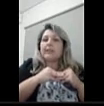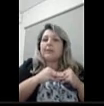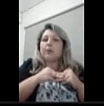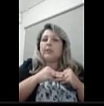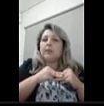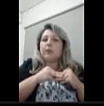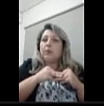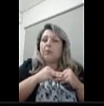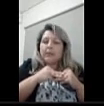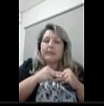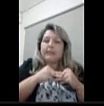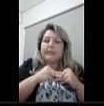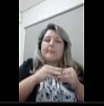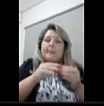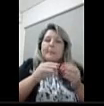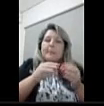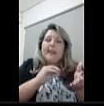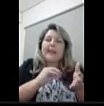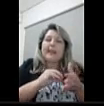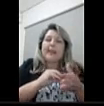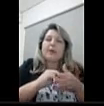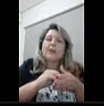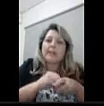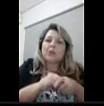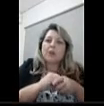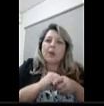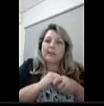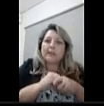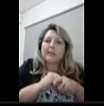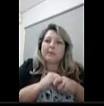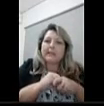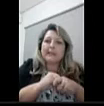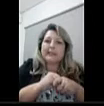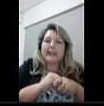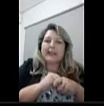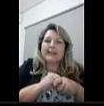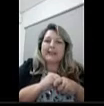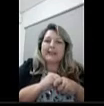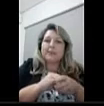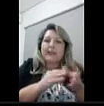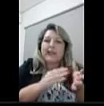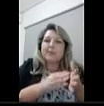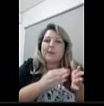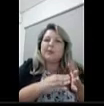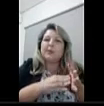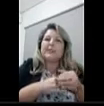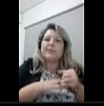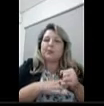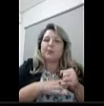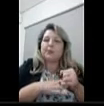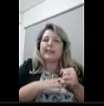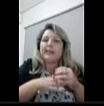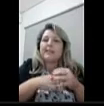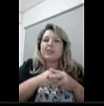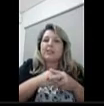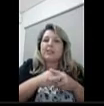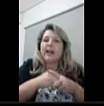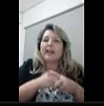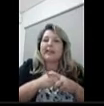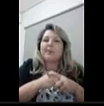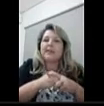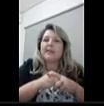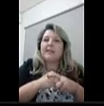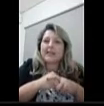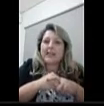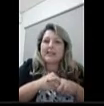calculador e computador. Eu acho que isso com a pandemia até teve uma quebra muito grande, porque existia